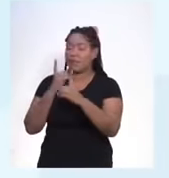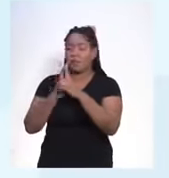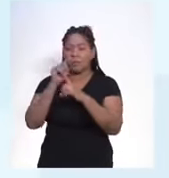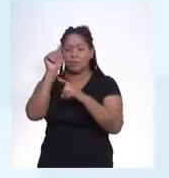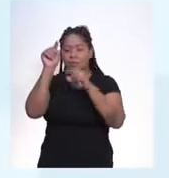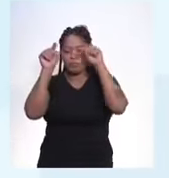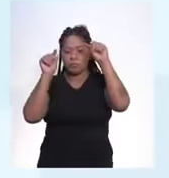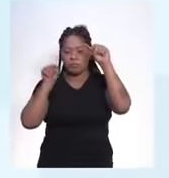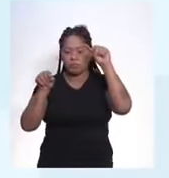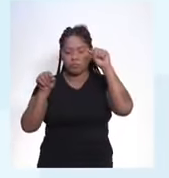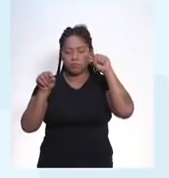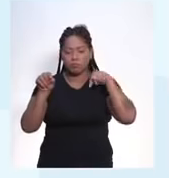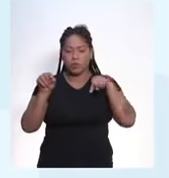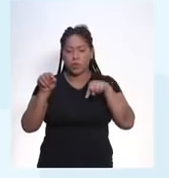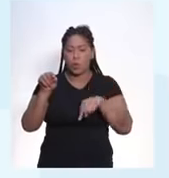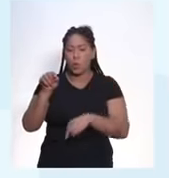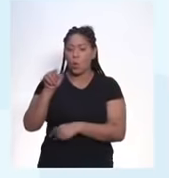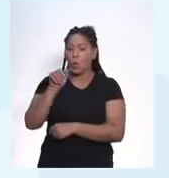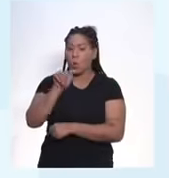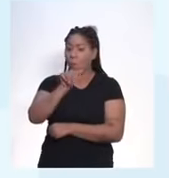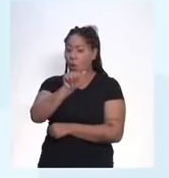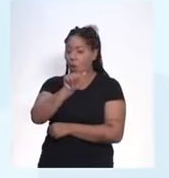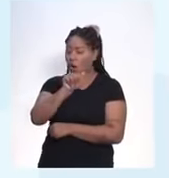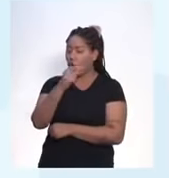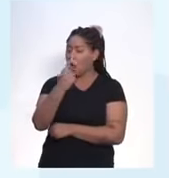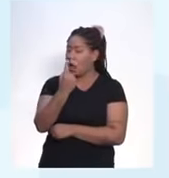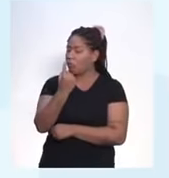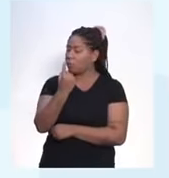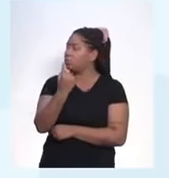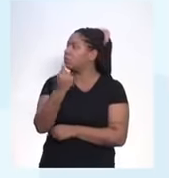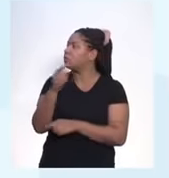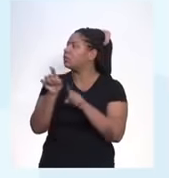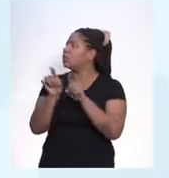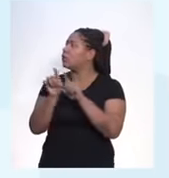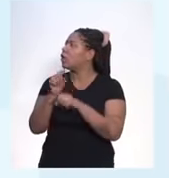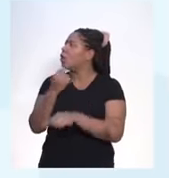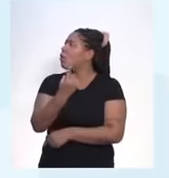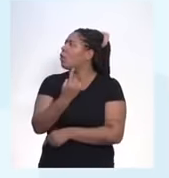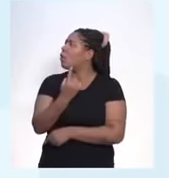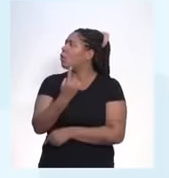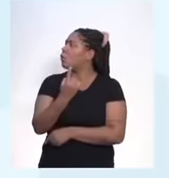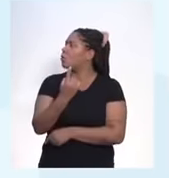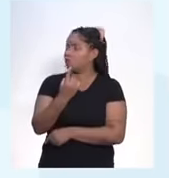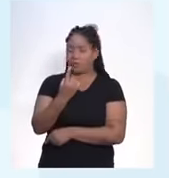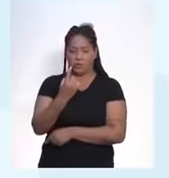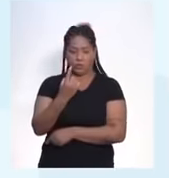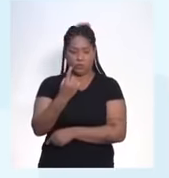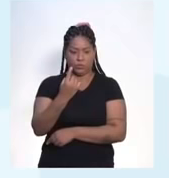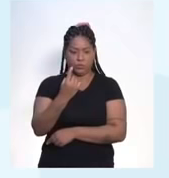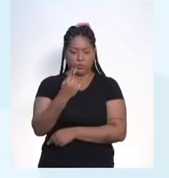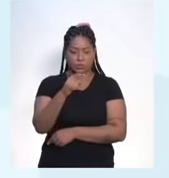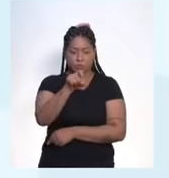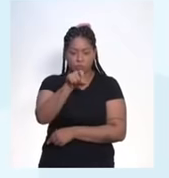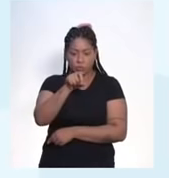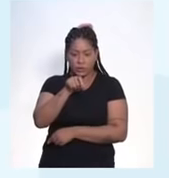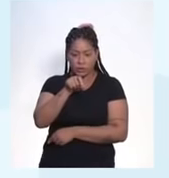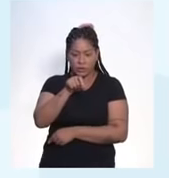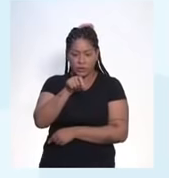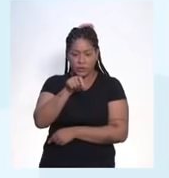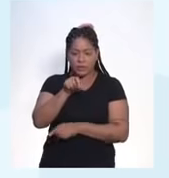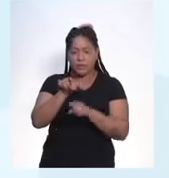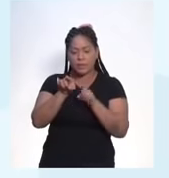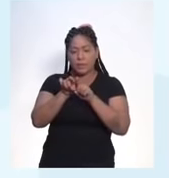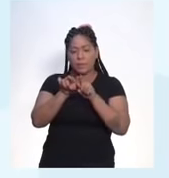ordenados então o ar é um negativo e O negativo então um negativo aqui do x e um